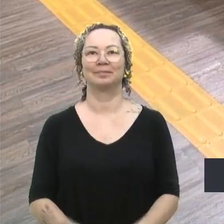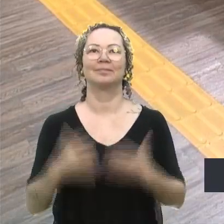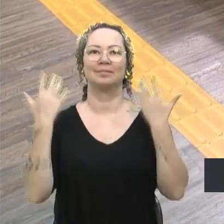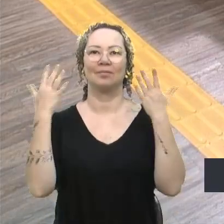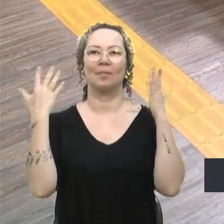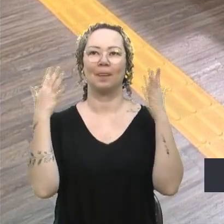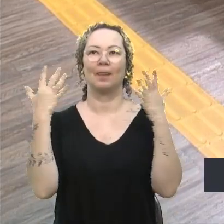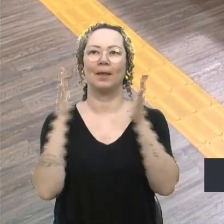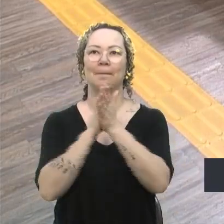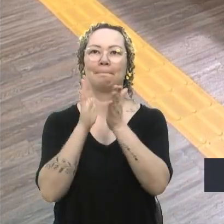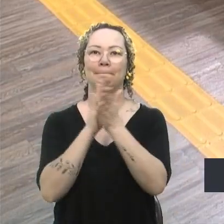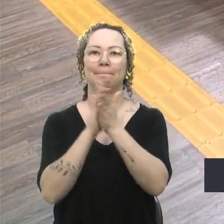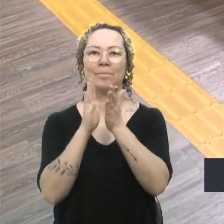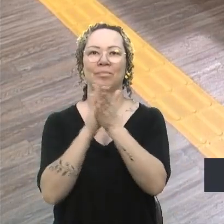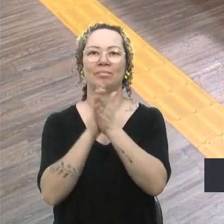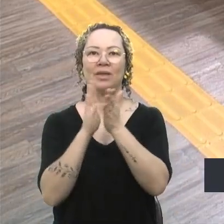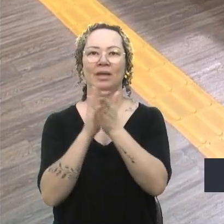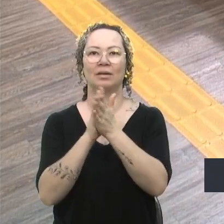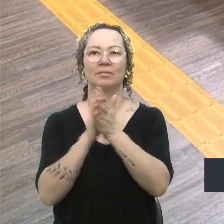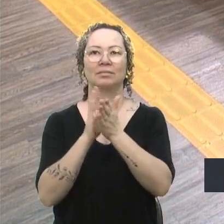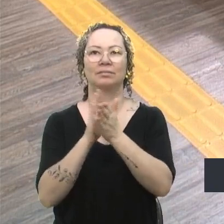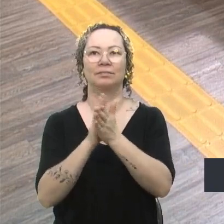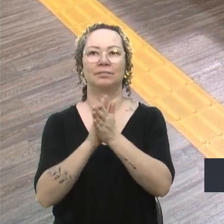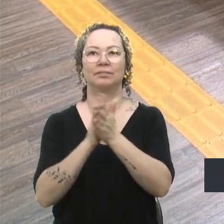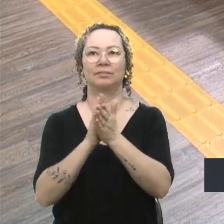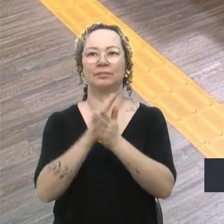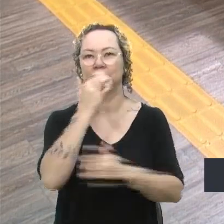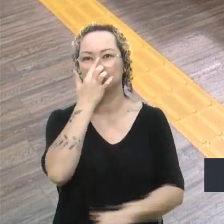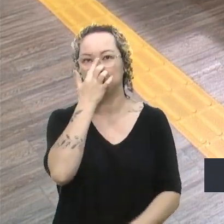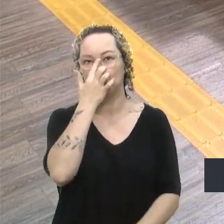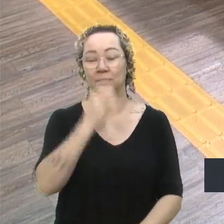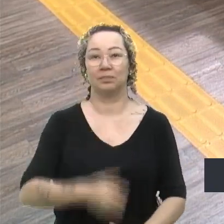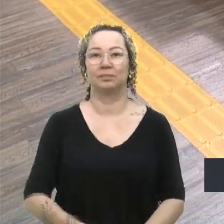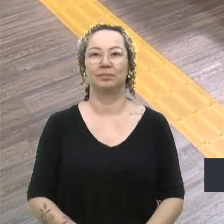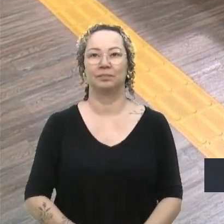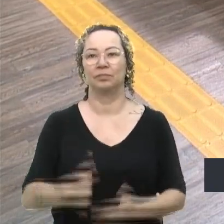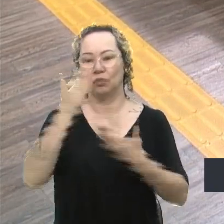Obrigado, Tati. Juliana.